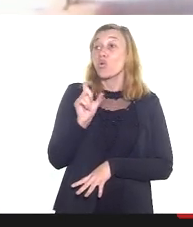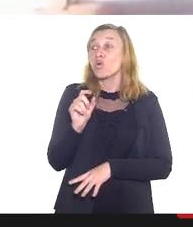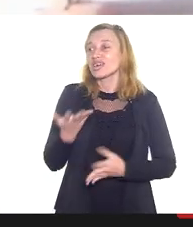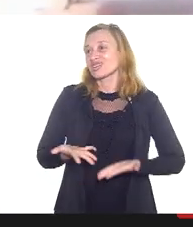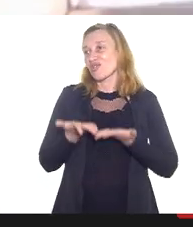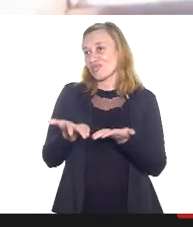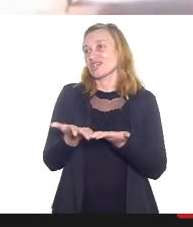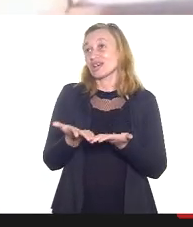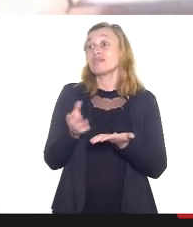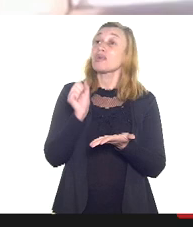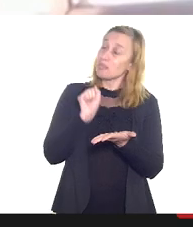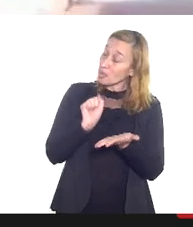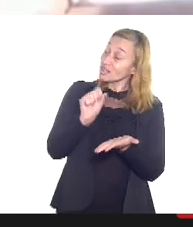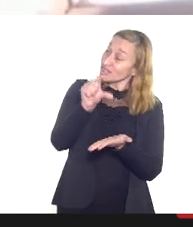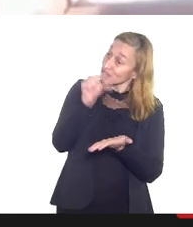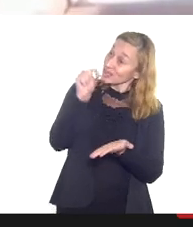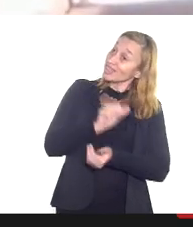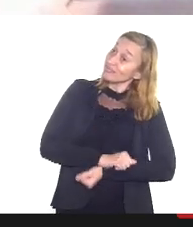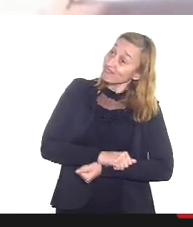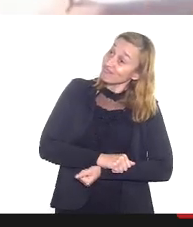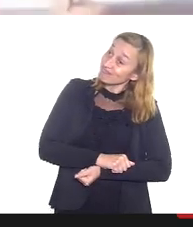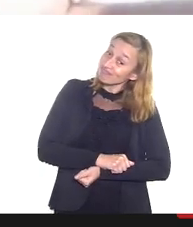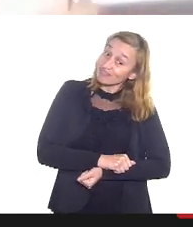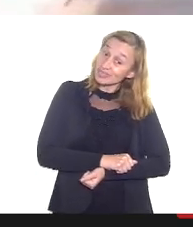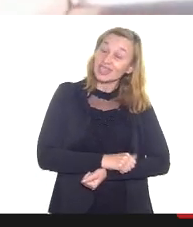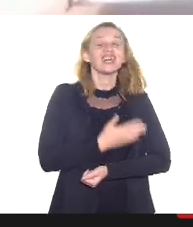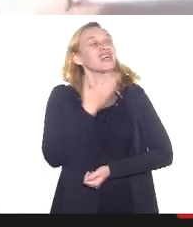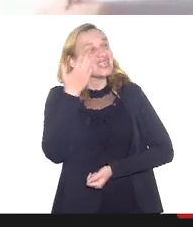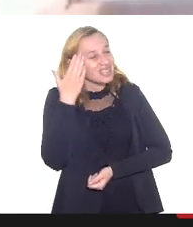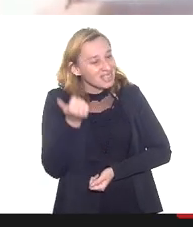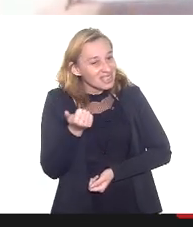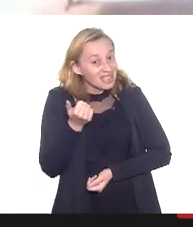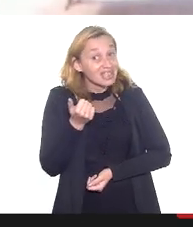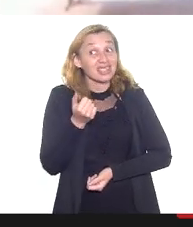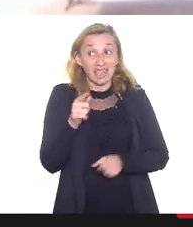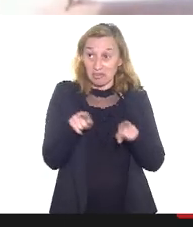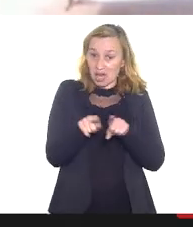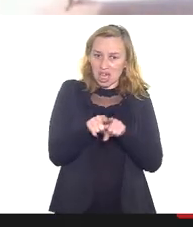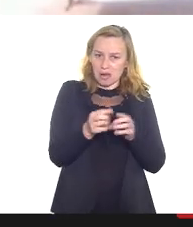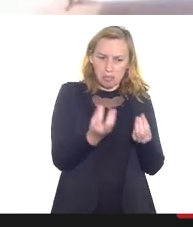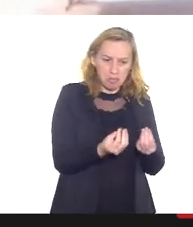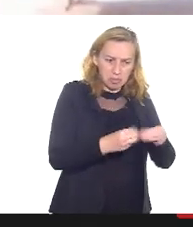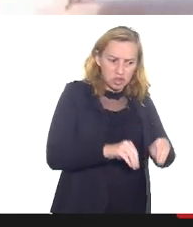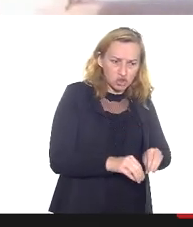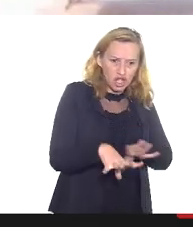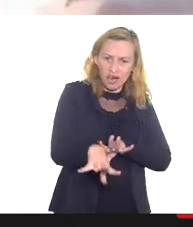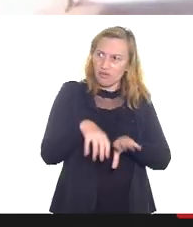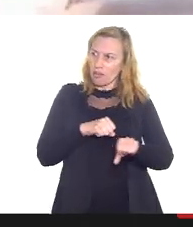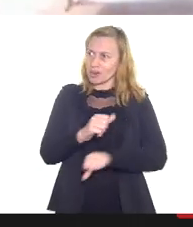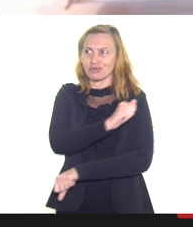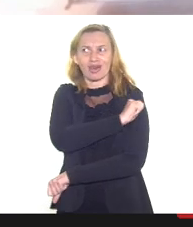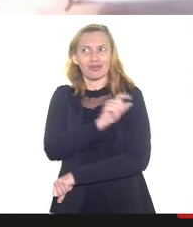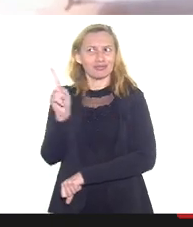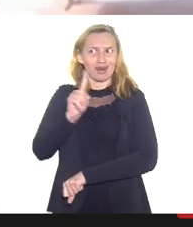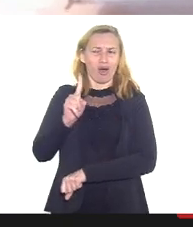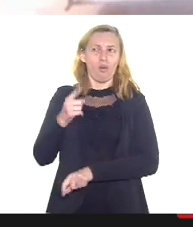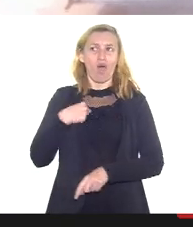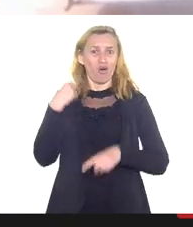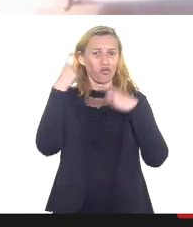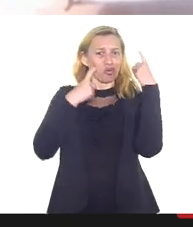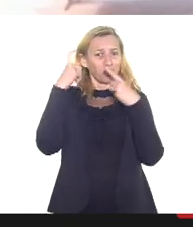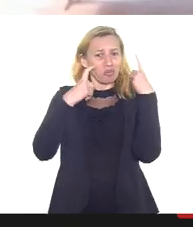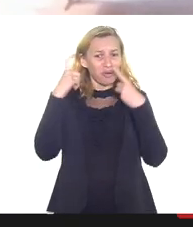ofertado para poder, então, decidir. E sem que isso prejudique a sua formação. Né? Eu fico muito